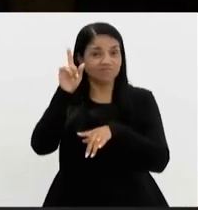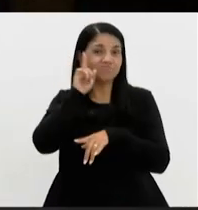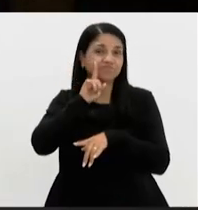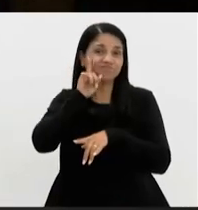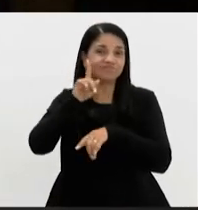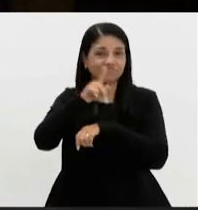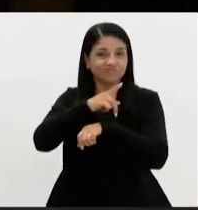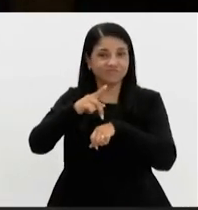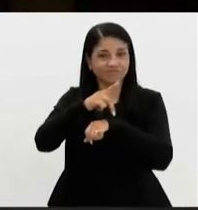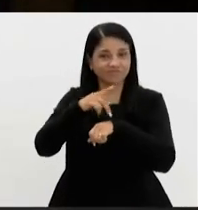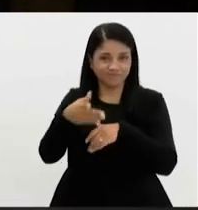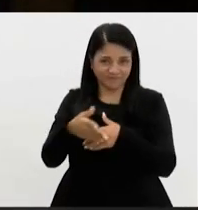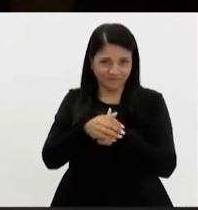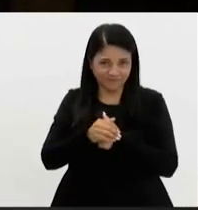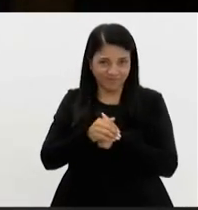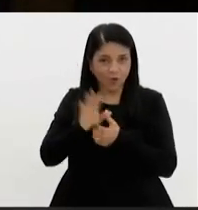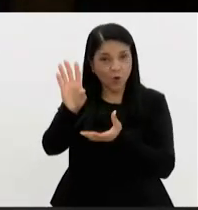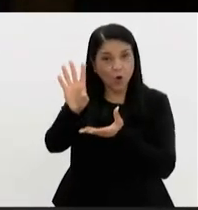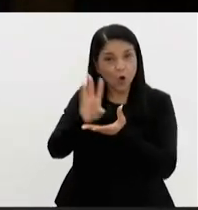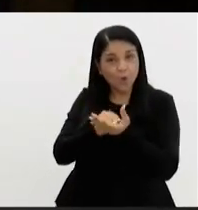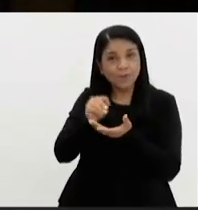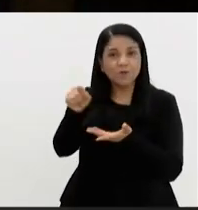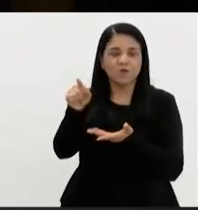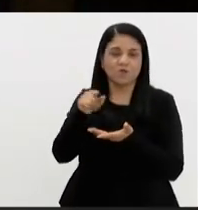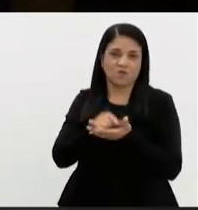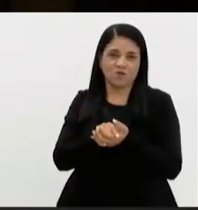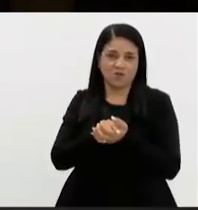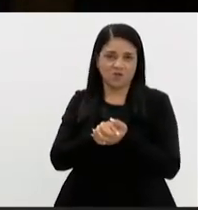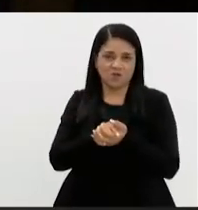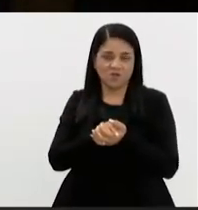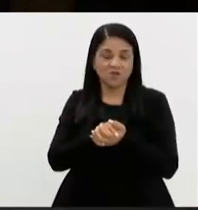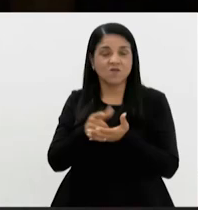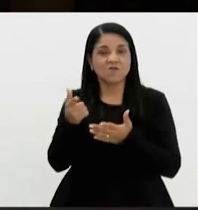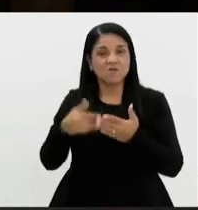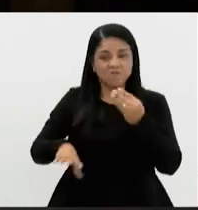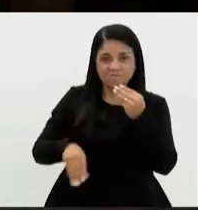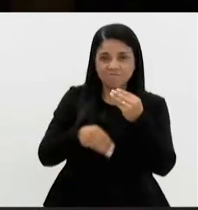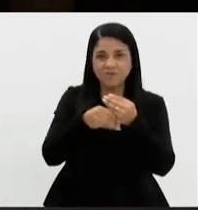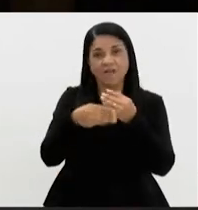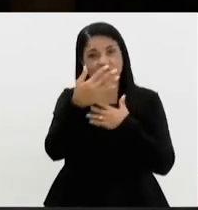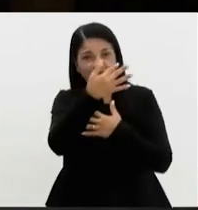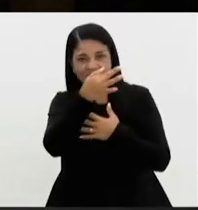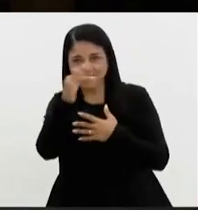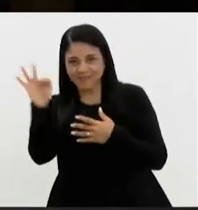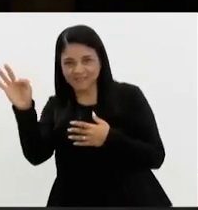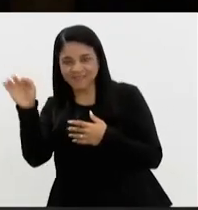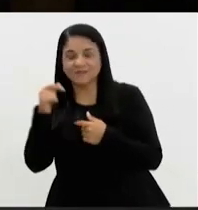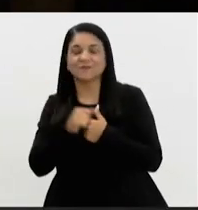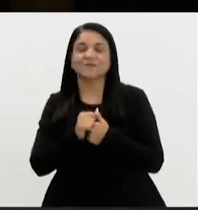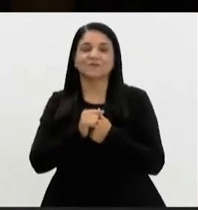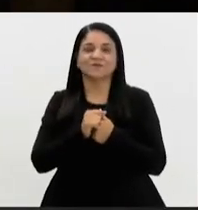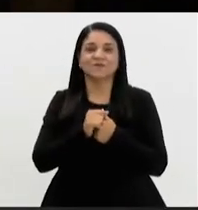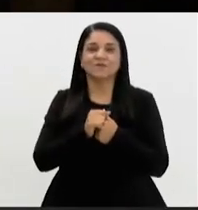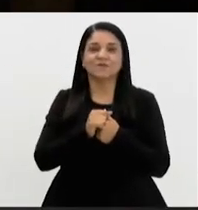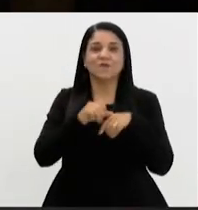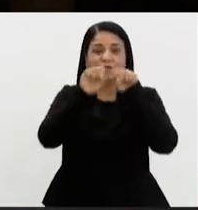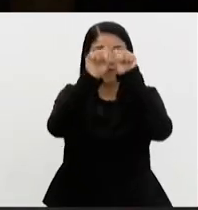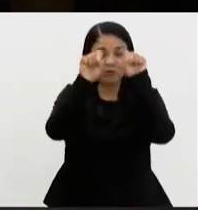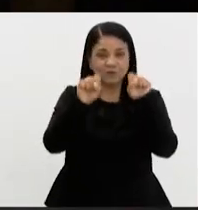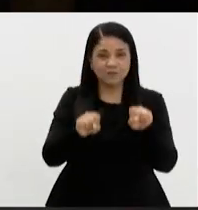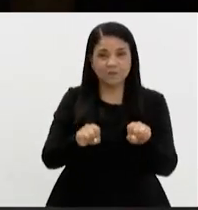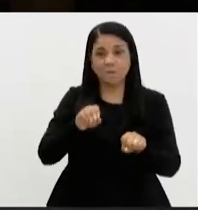e nós nós incorpor a Federação nós incorporamos um sistema